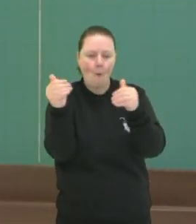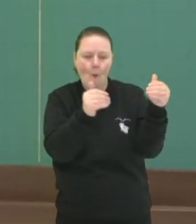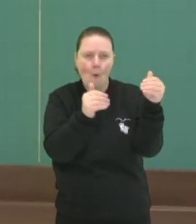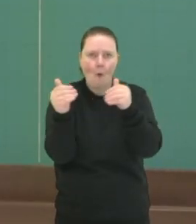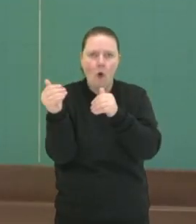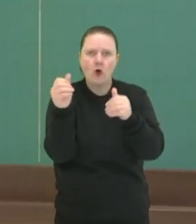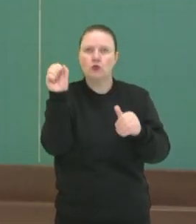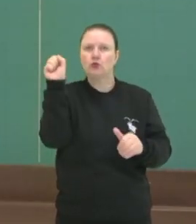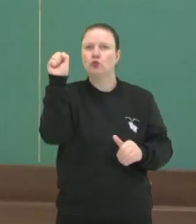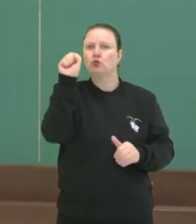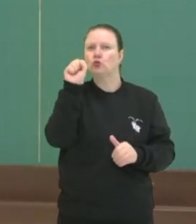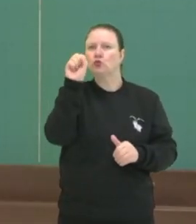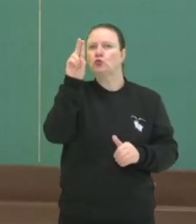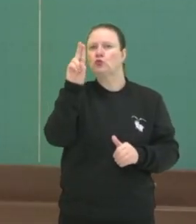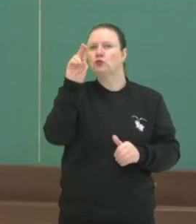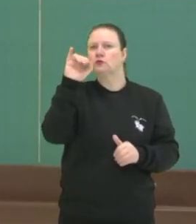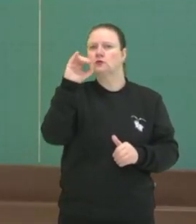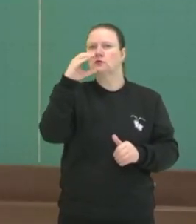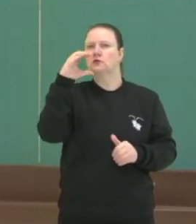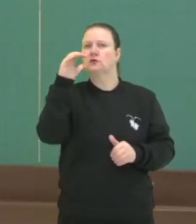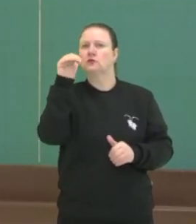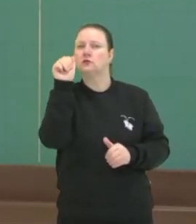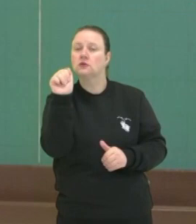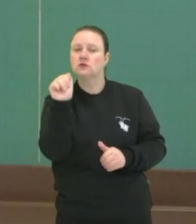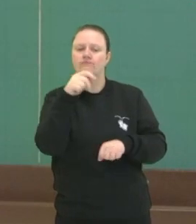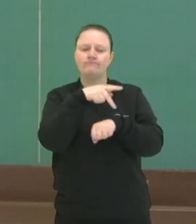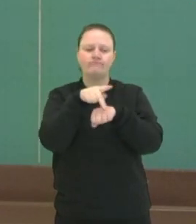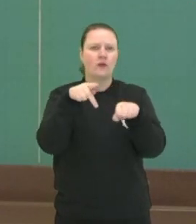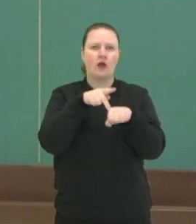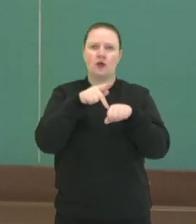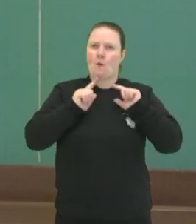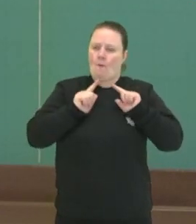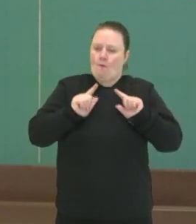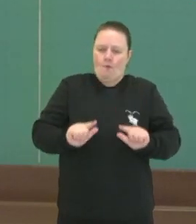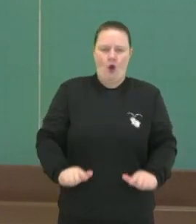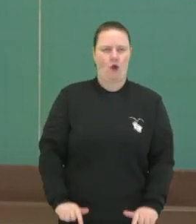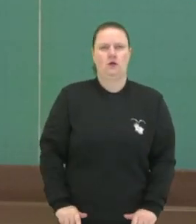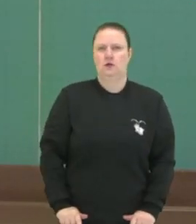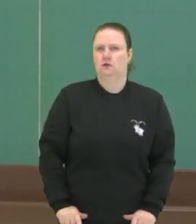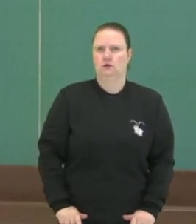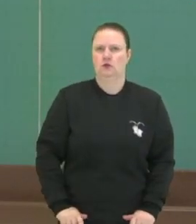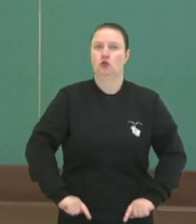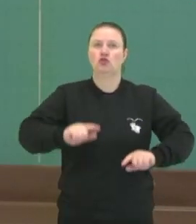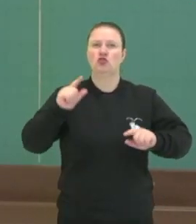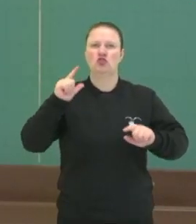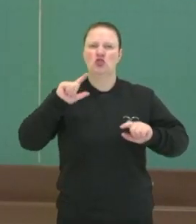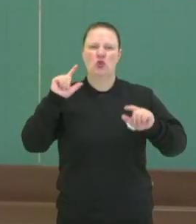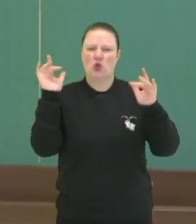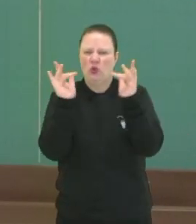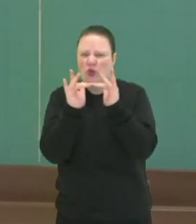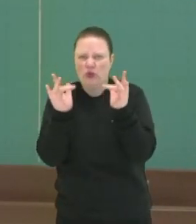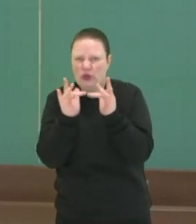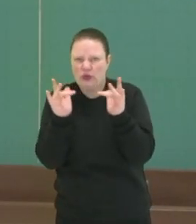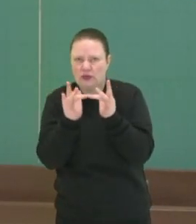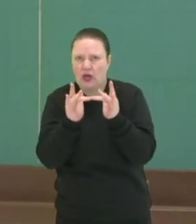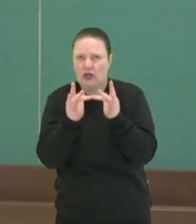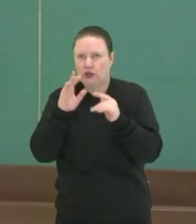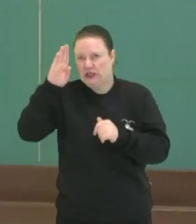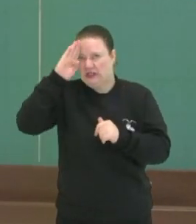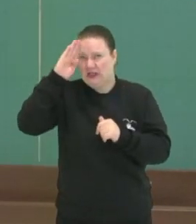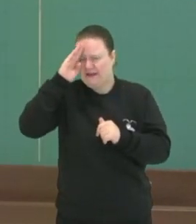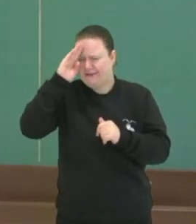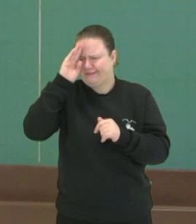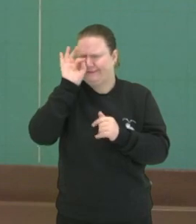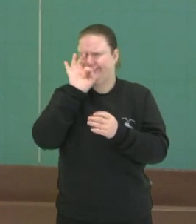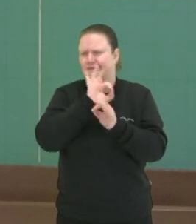foi um país neutro. Então, a neutralidade desde o século XVI, então, eles não tinham nenhum vínculo, nenhuma aliança militar. Então, nesse momento,